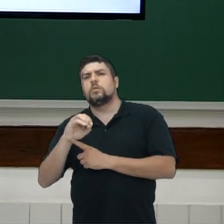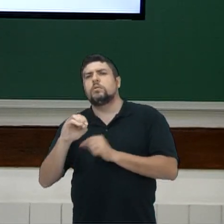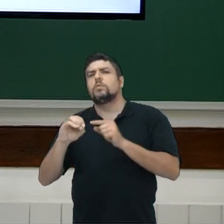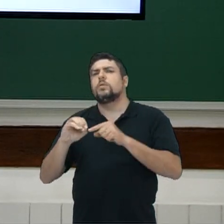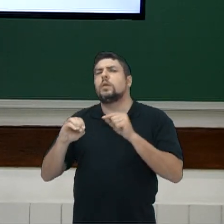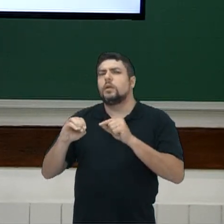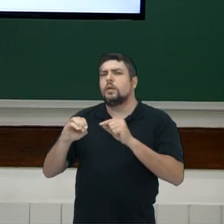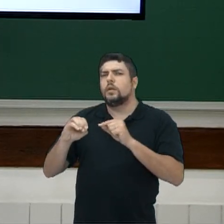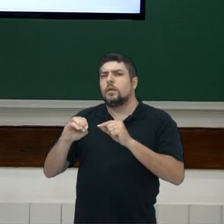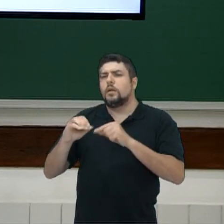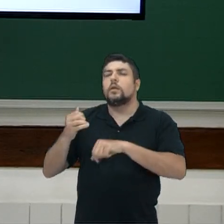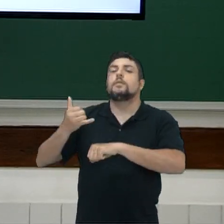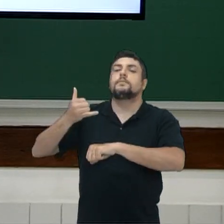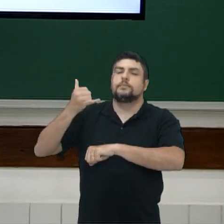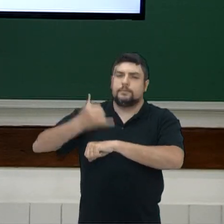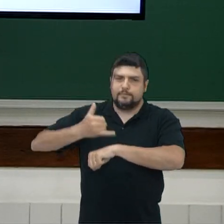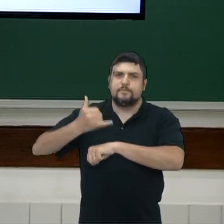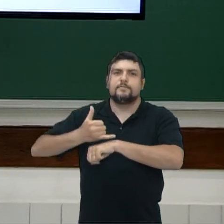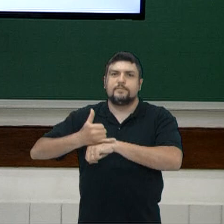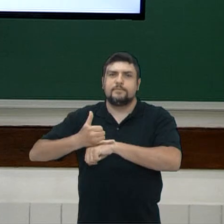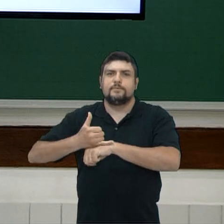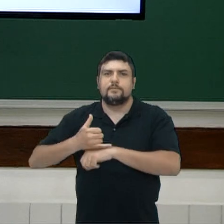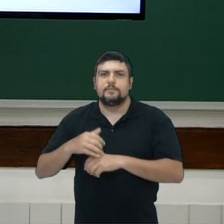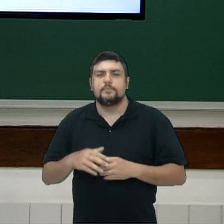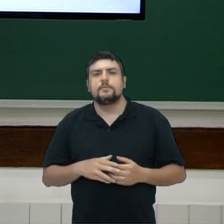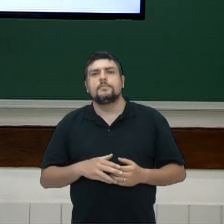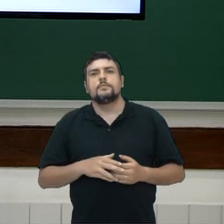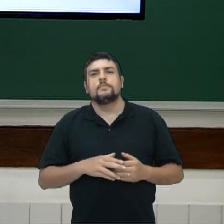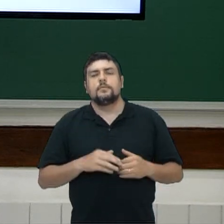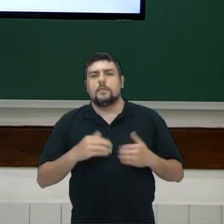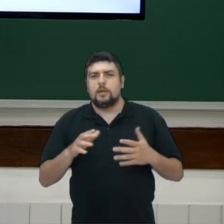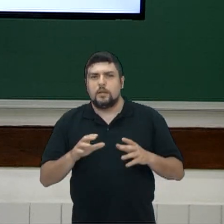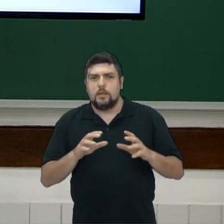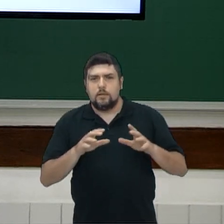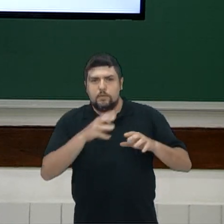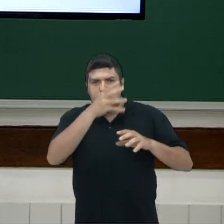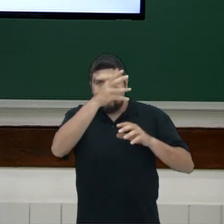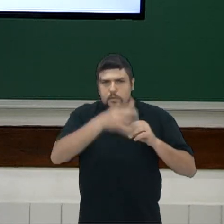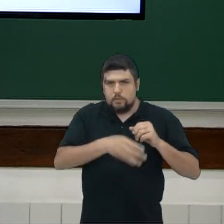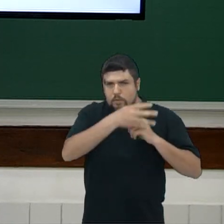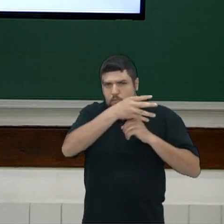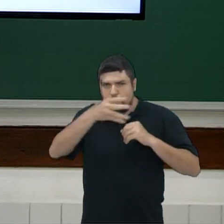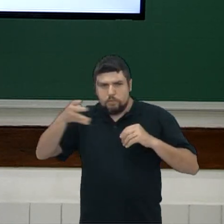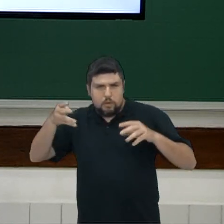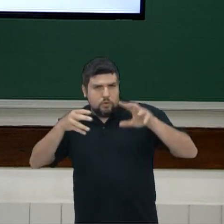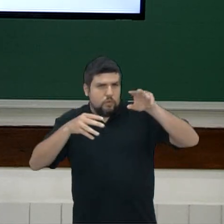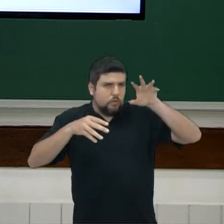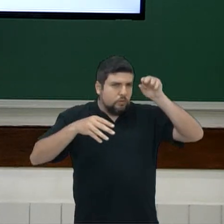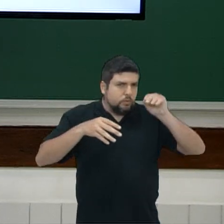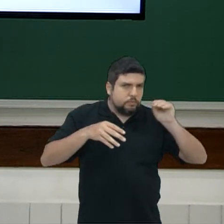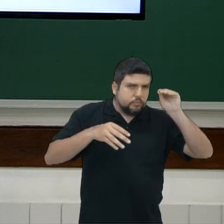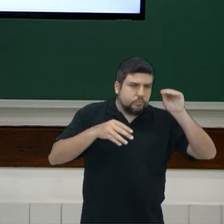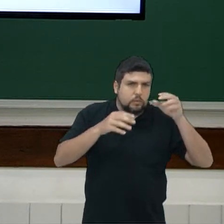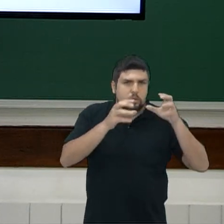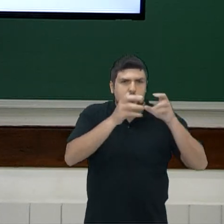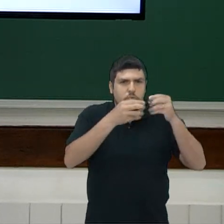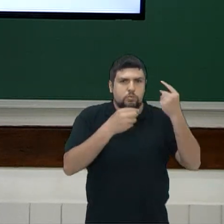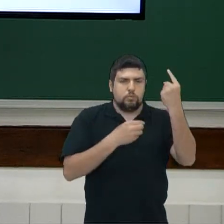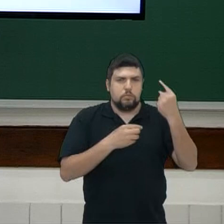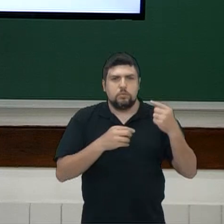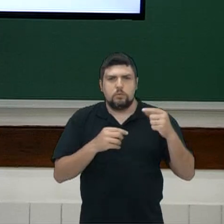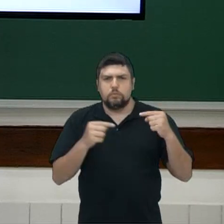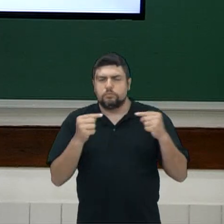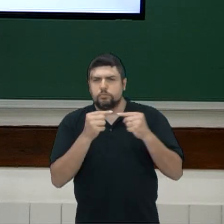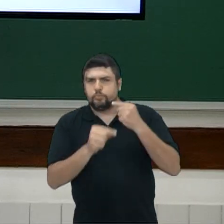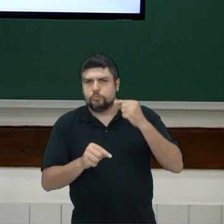um metal, certo? Está lá no grupo 1 da tabela periódica. Então não faz ligação covalente com